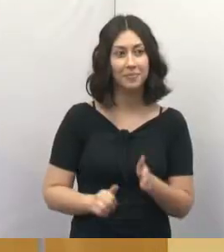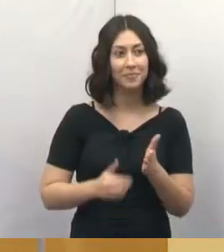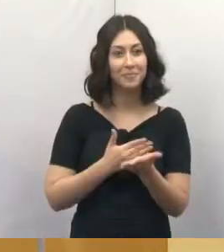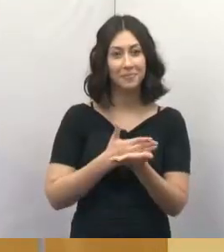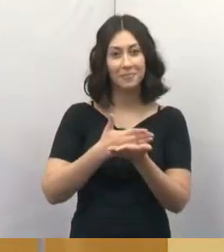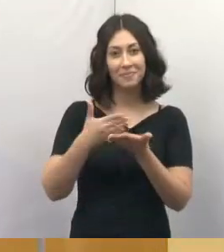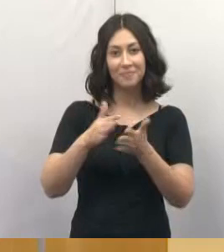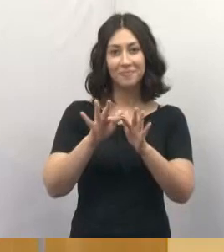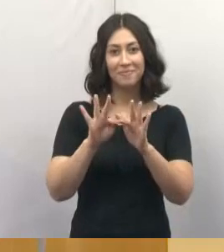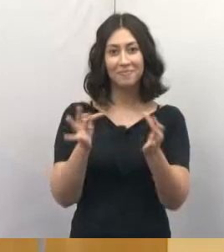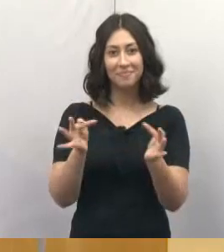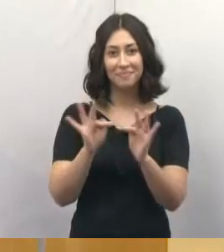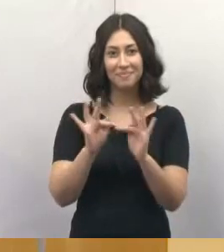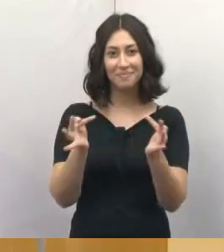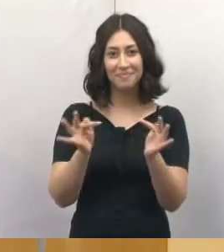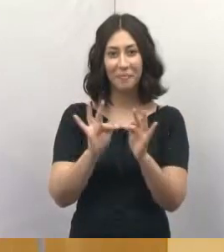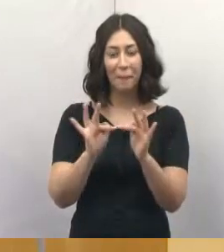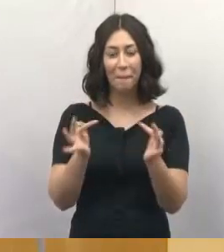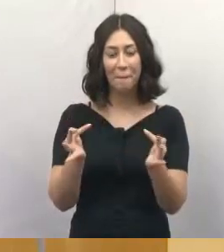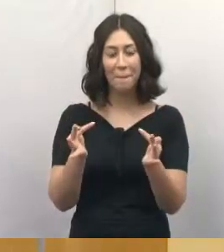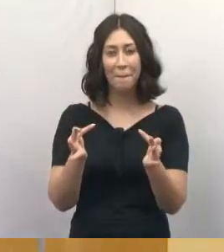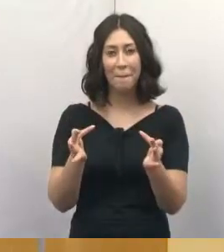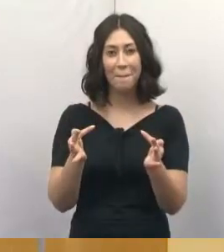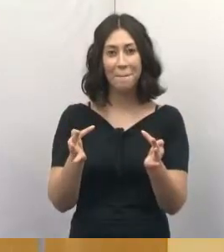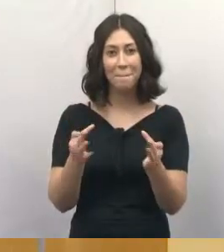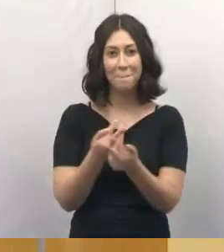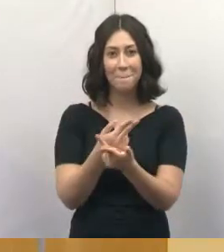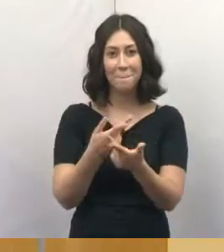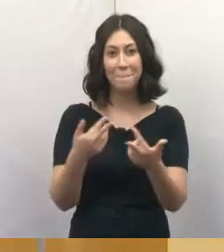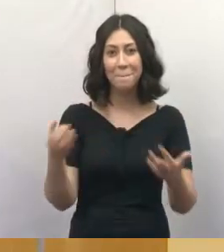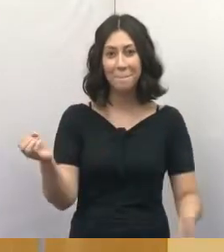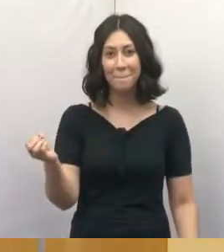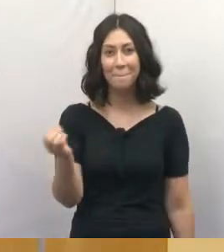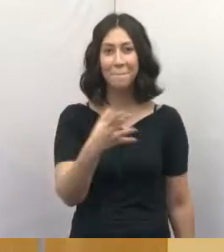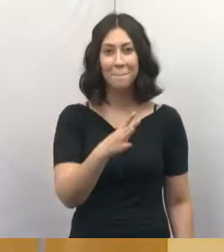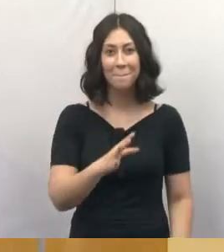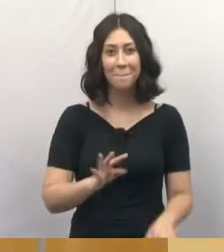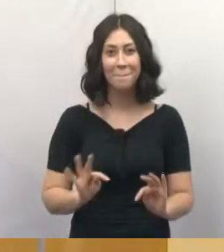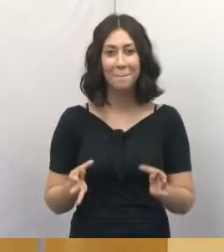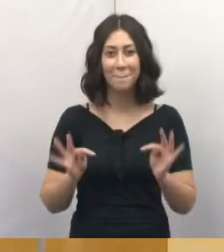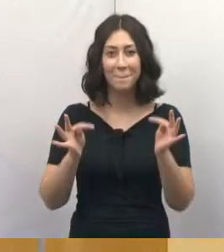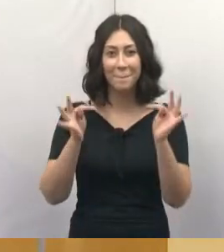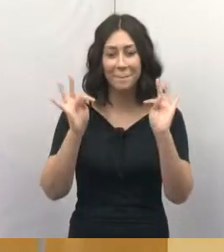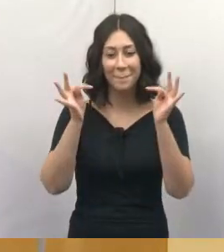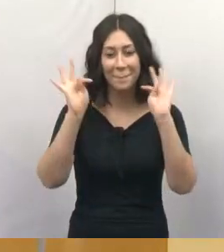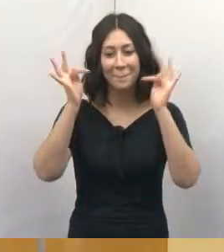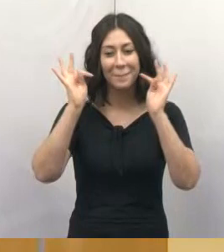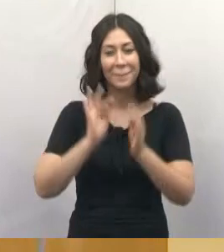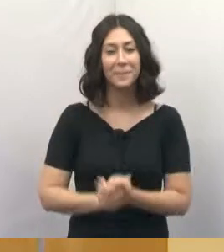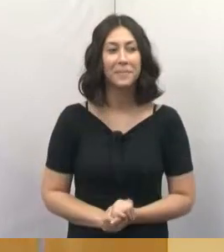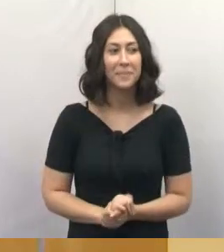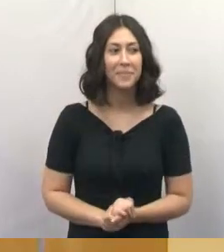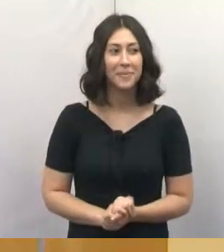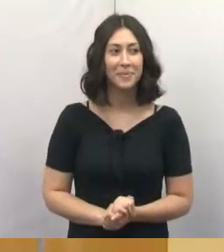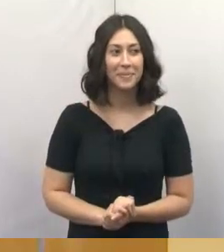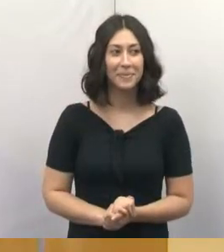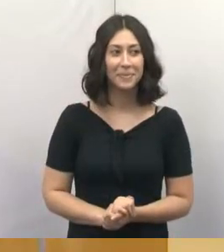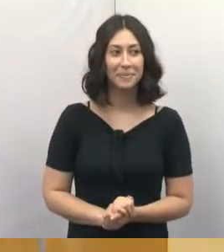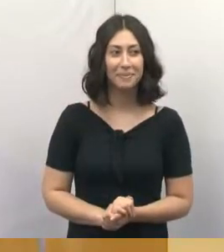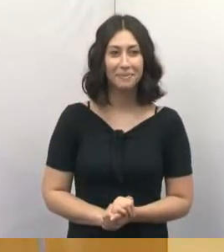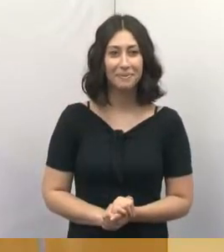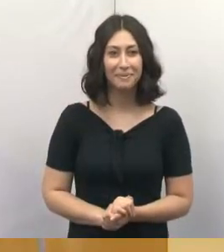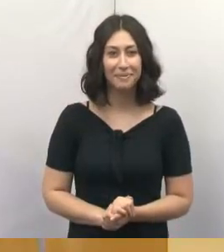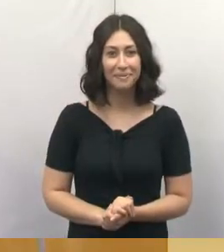muito simples, diante da modernidade que nós temos hoje e da tecnologia. Mas é